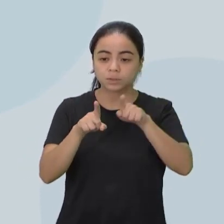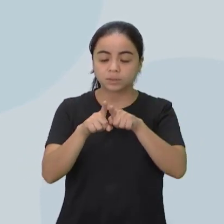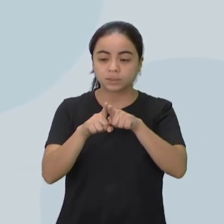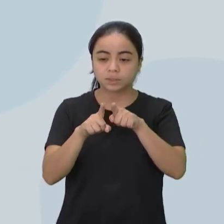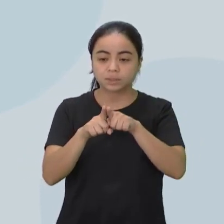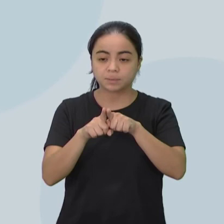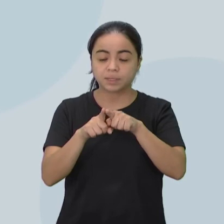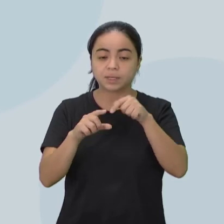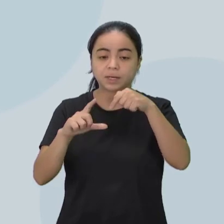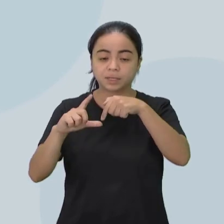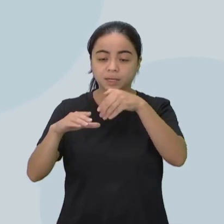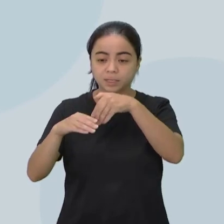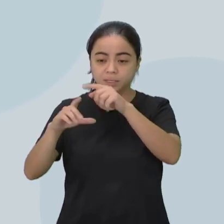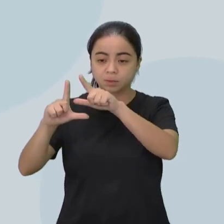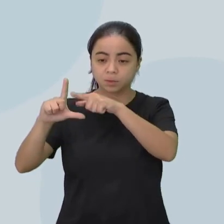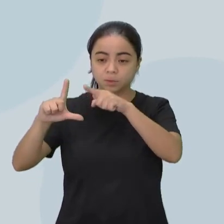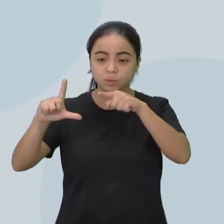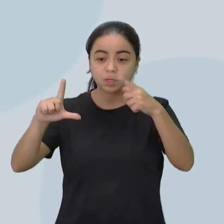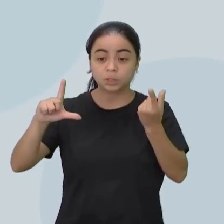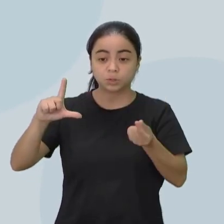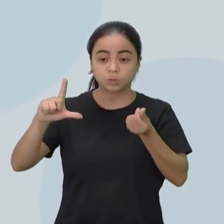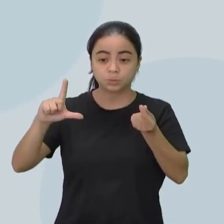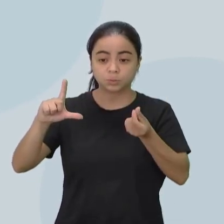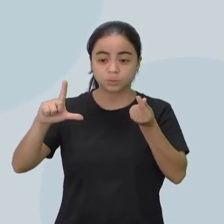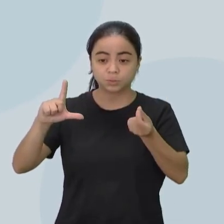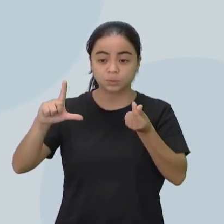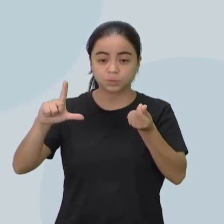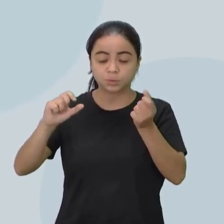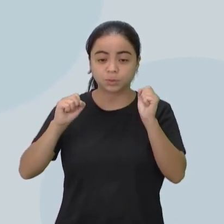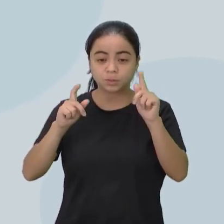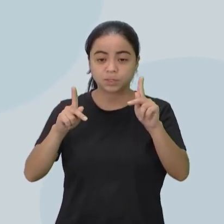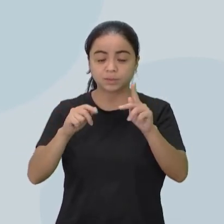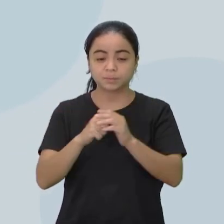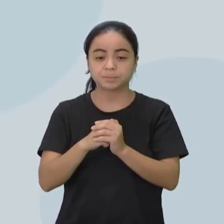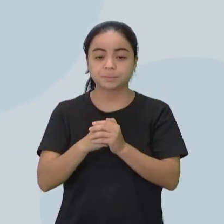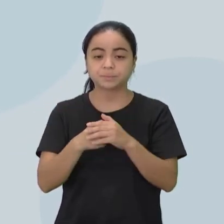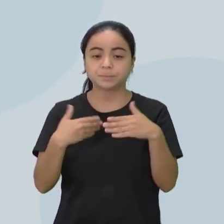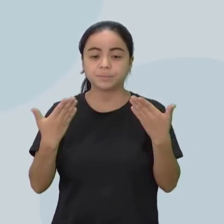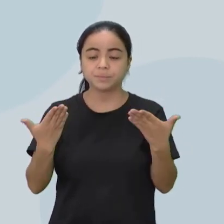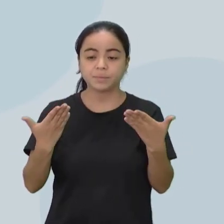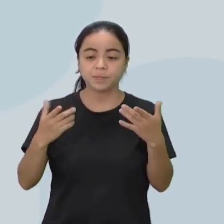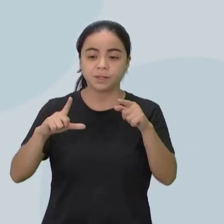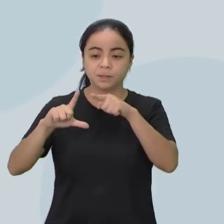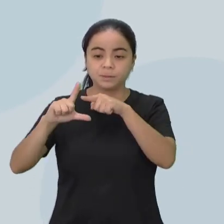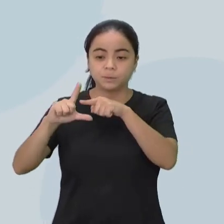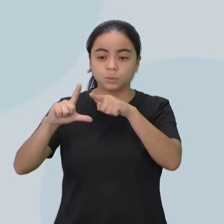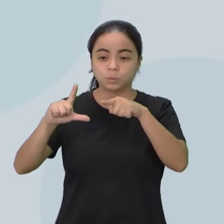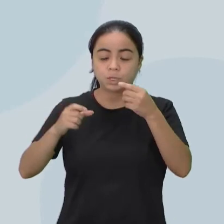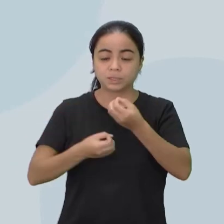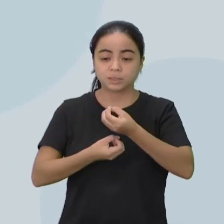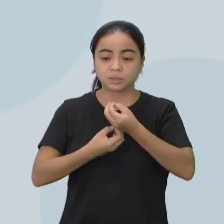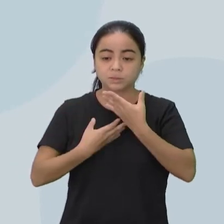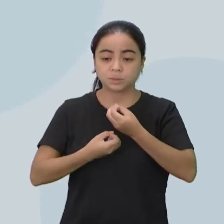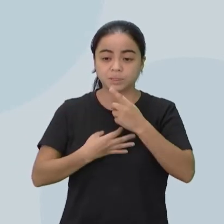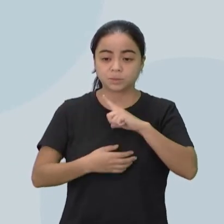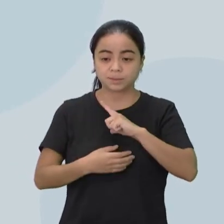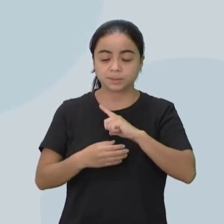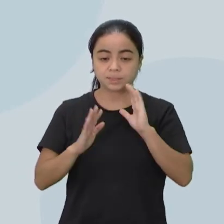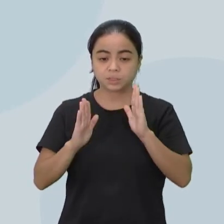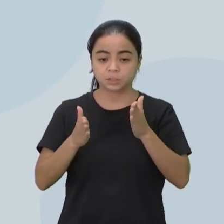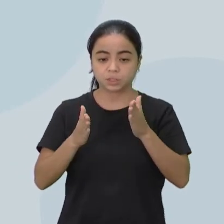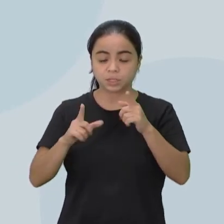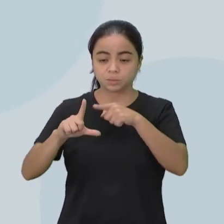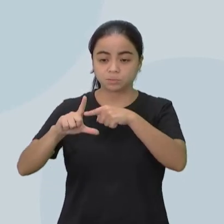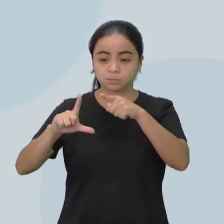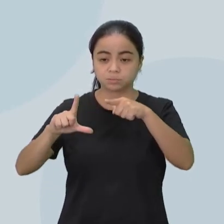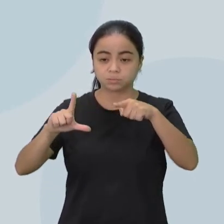também aqui no estudo da matemática financeira, tá certo? Então, com os dados que a gente já conseguiu aí, ó, os dados do